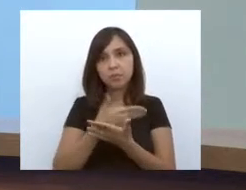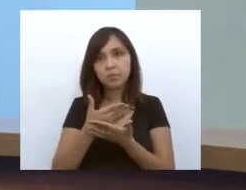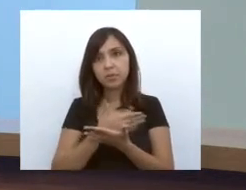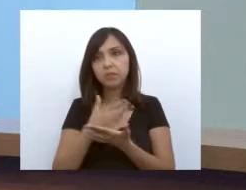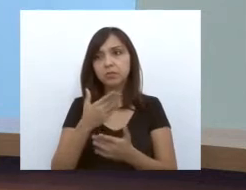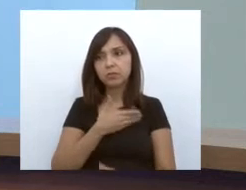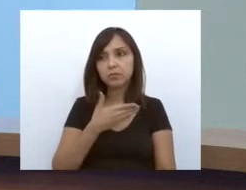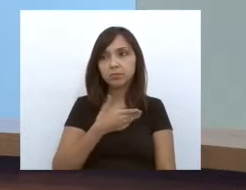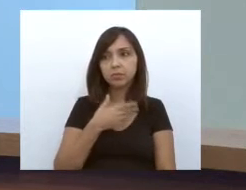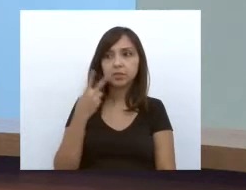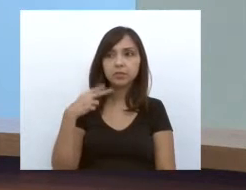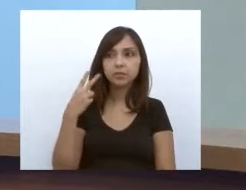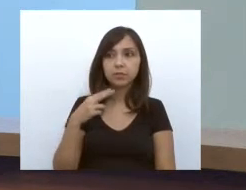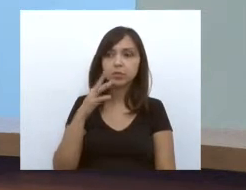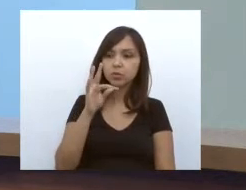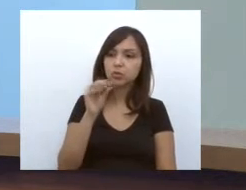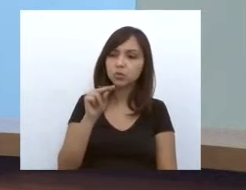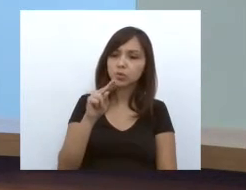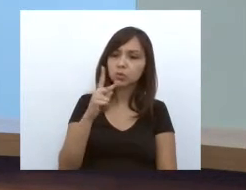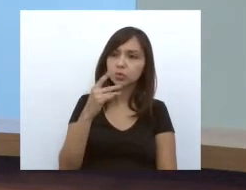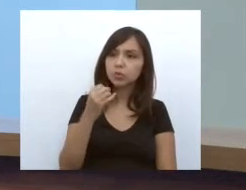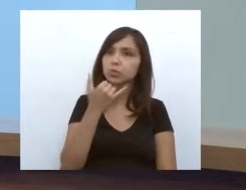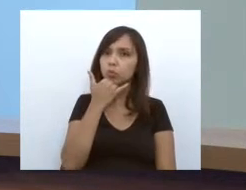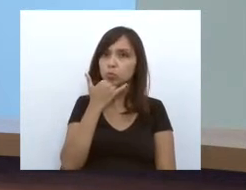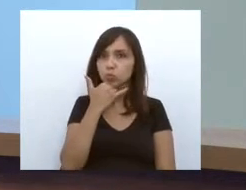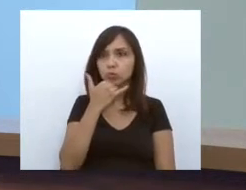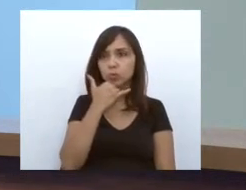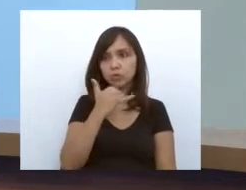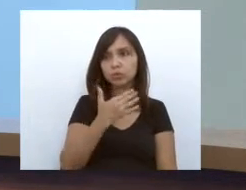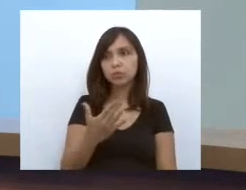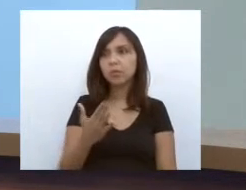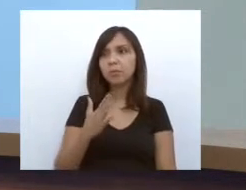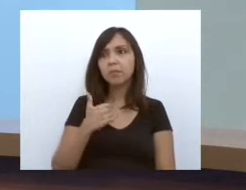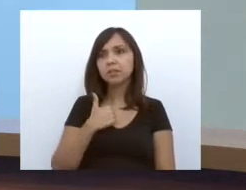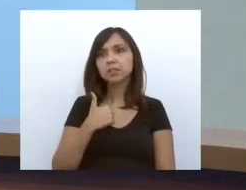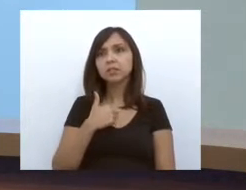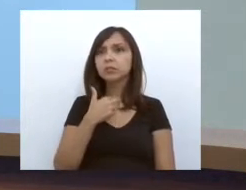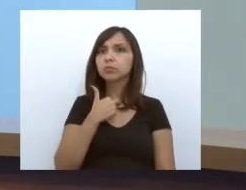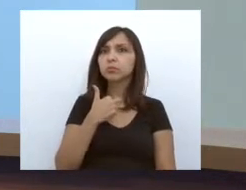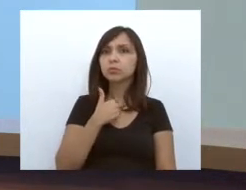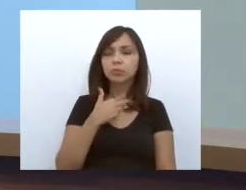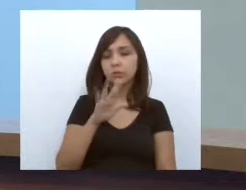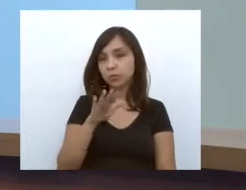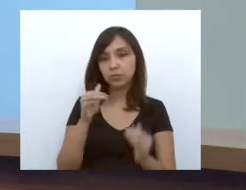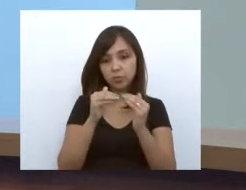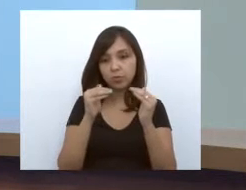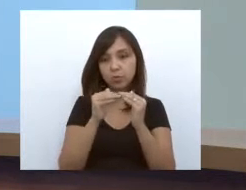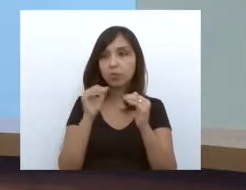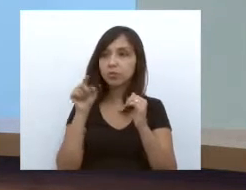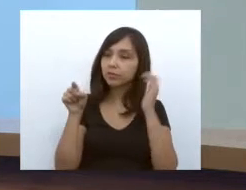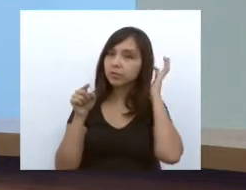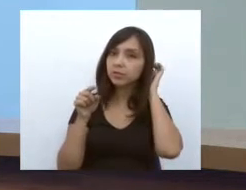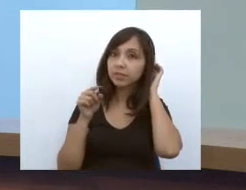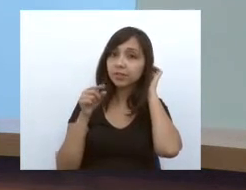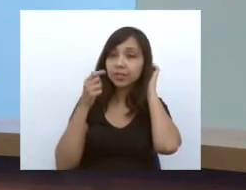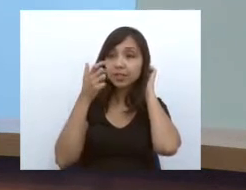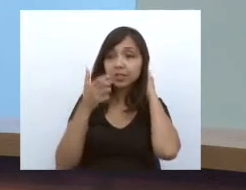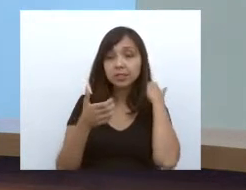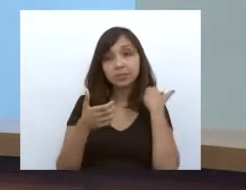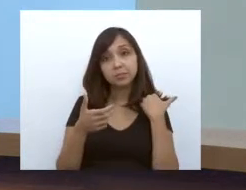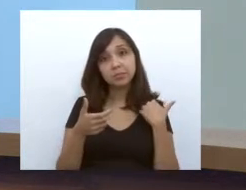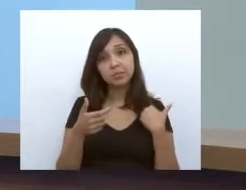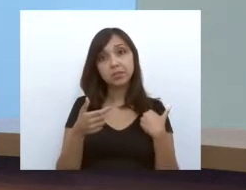Eu peço desculpa, Toninho, eu peço desculpa para Vossa Excelência, mas eu não posso concordar. Quando Vossa Excelência fala